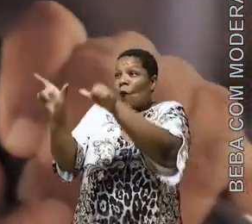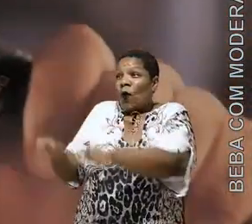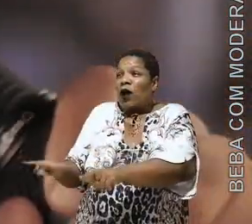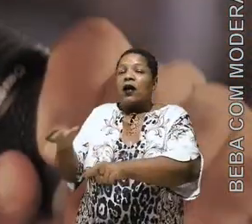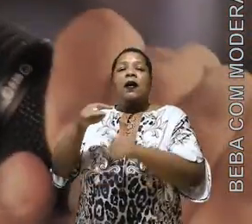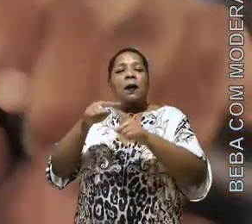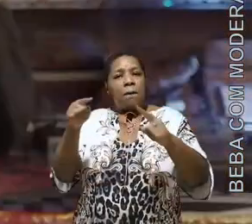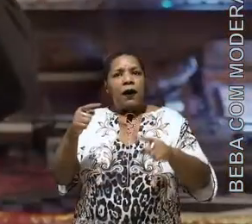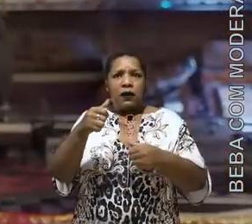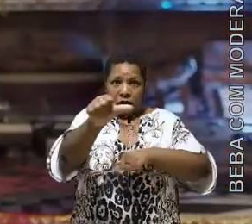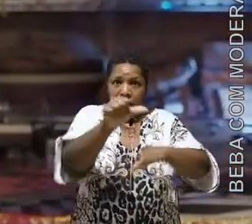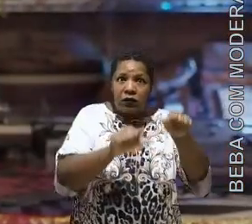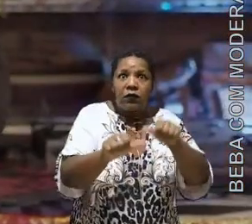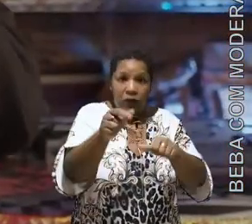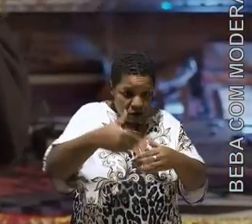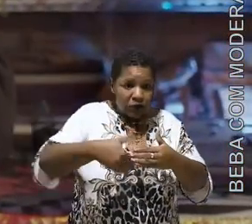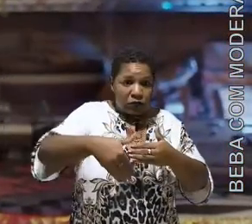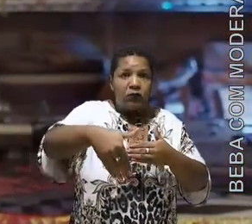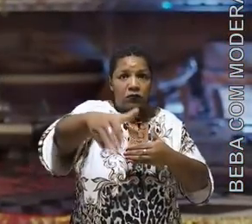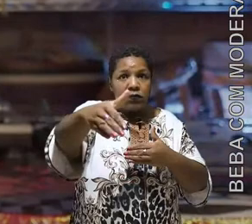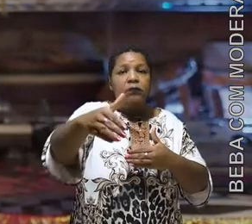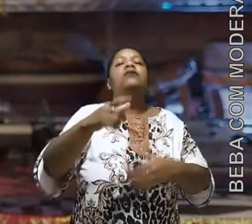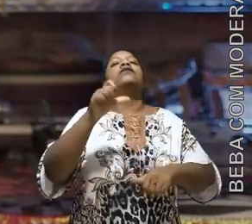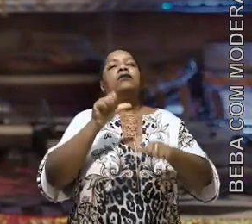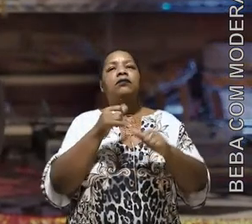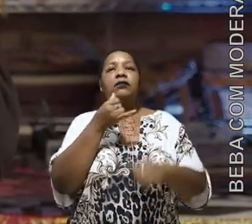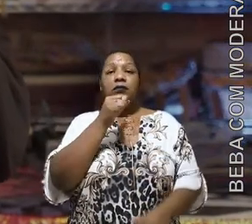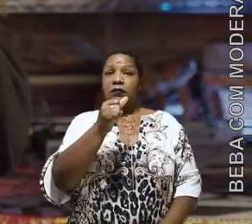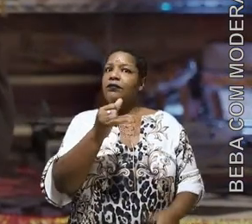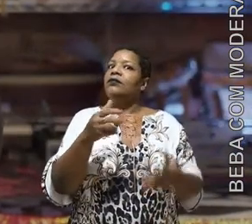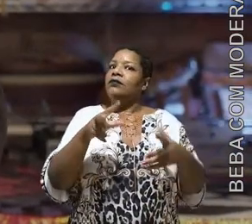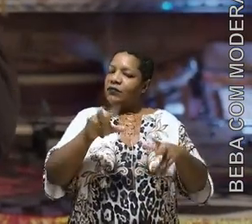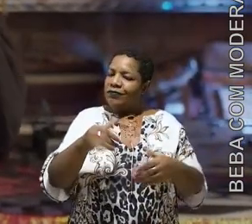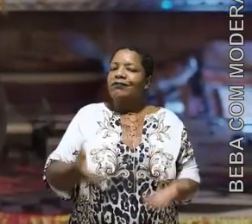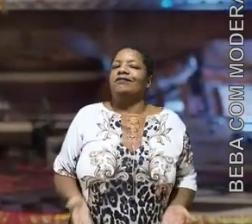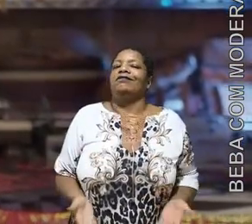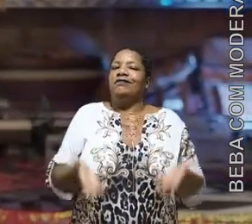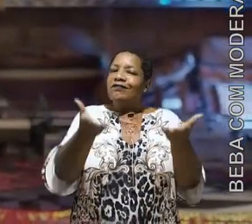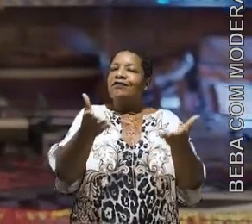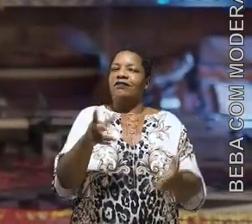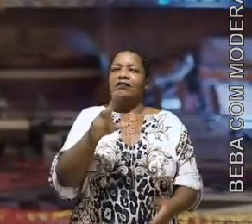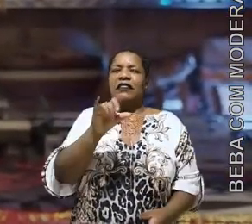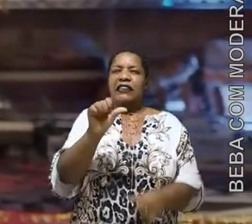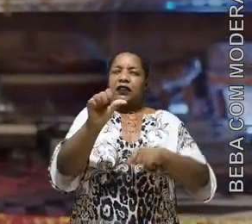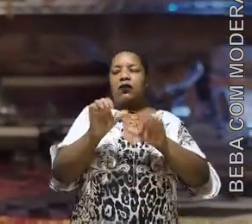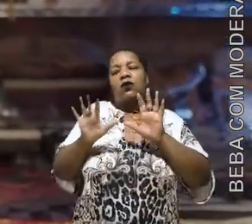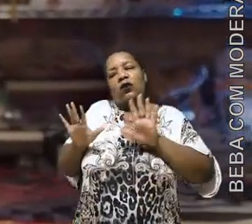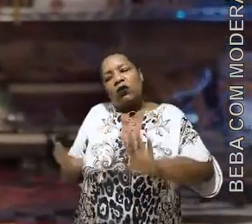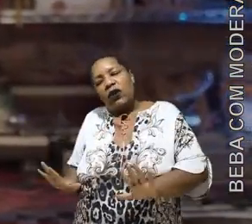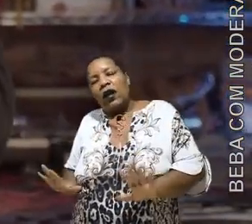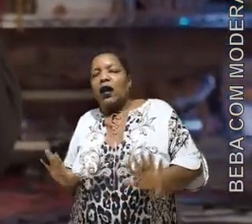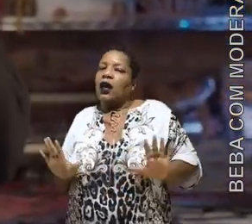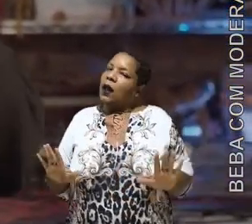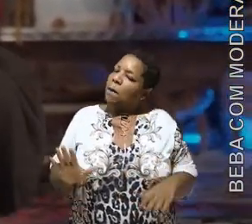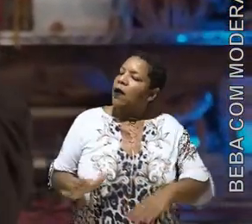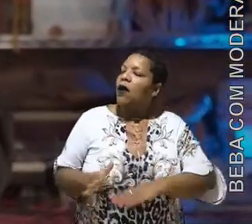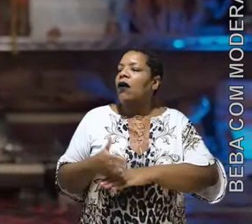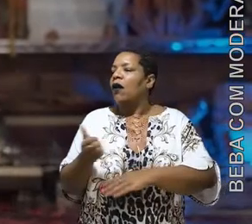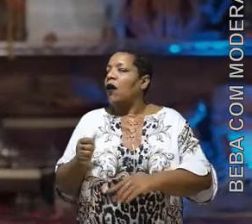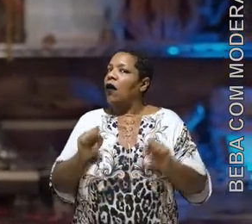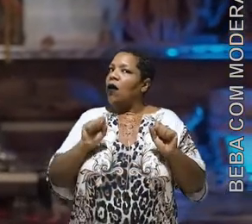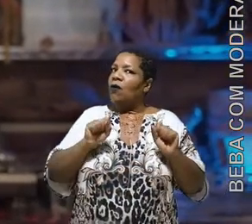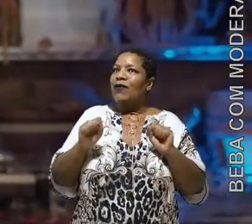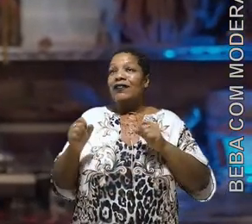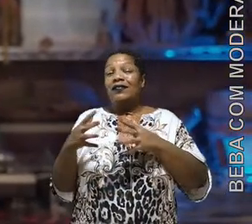caso na distância da sopa para tocar passa para frente recarregar sem vai irmão Cass encontrar fique é